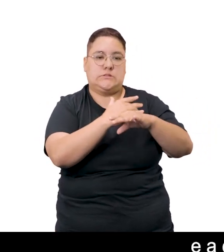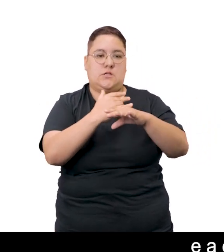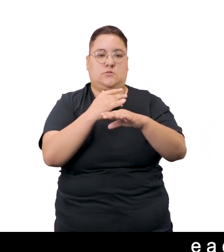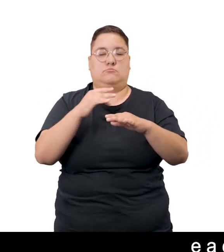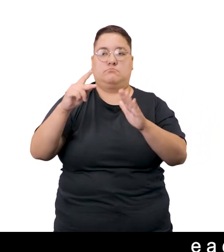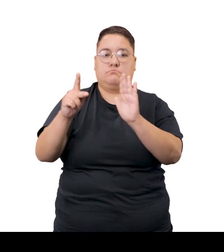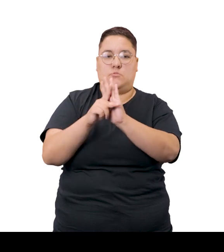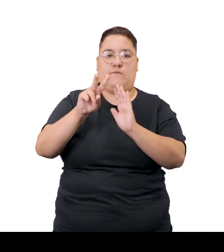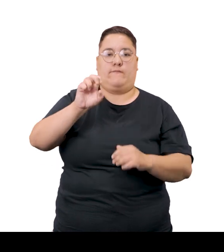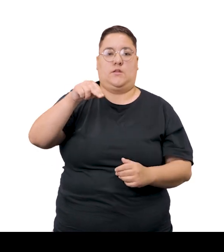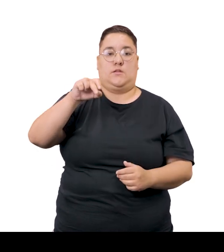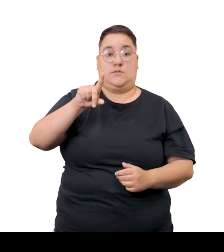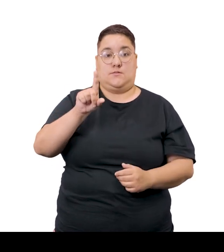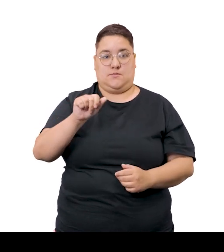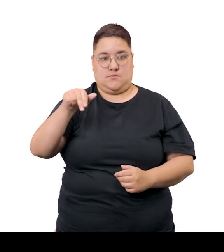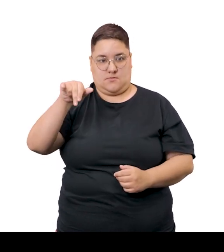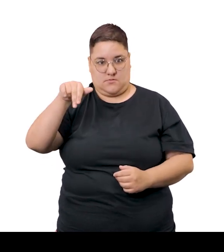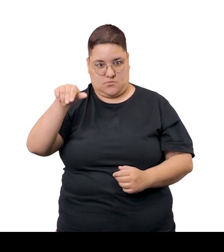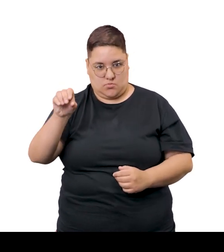século XVIII.